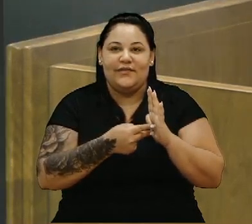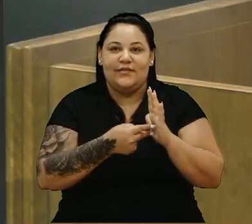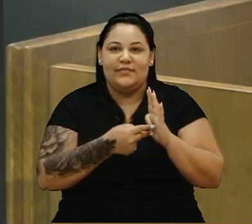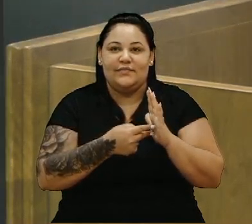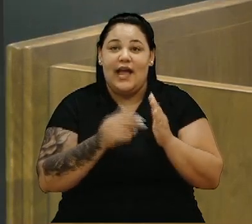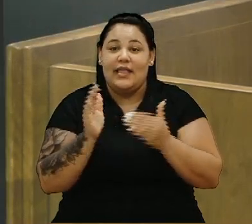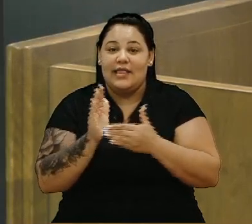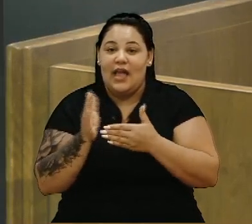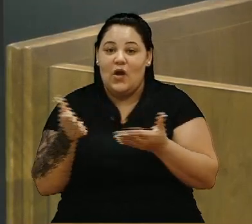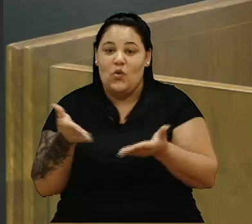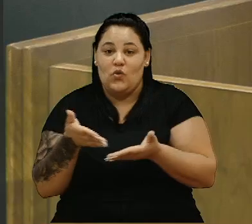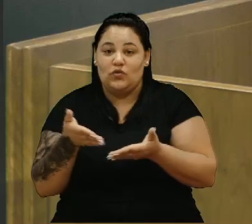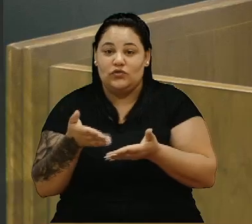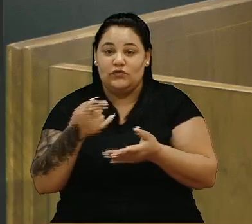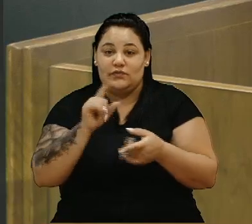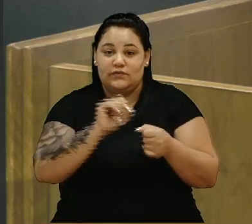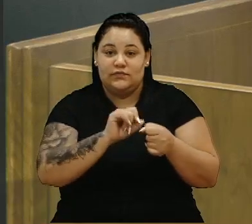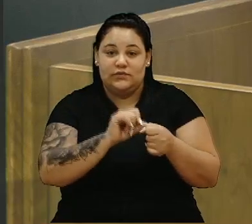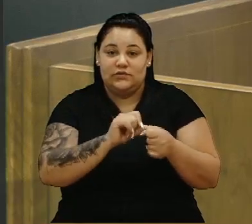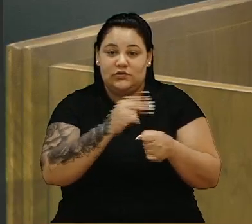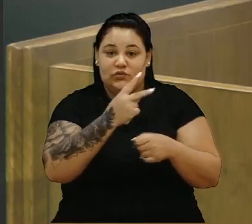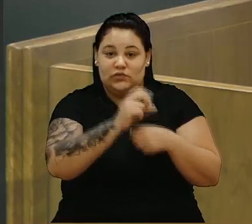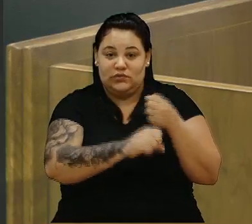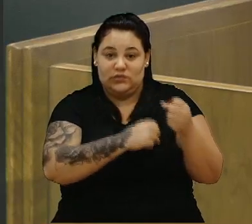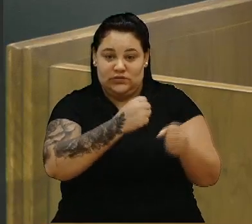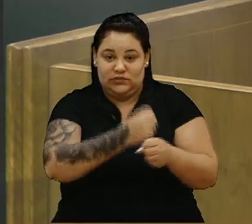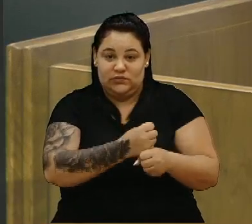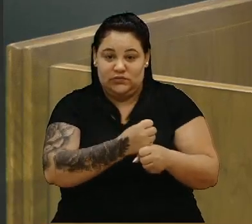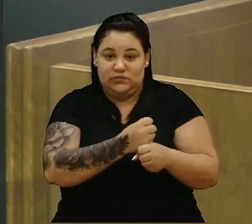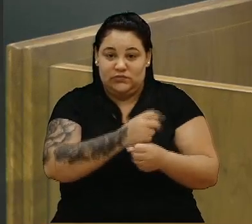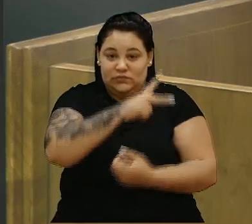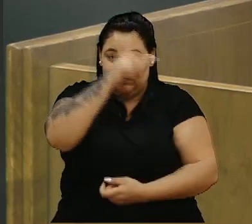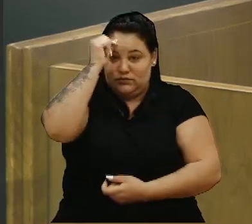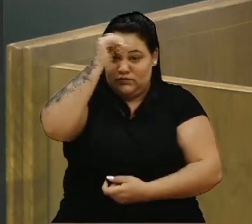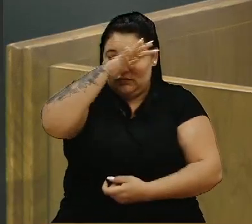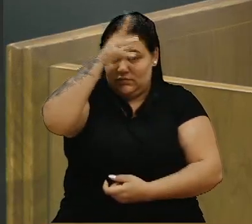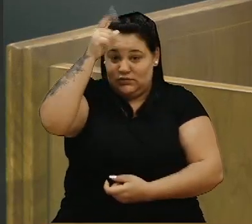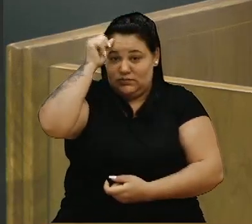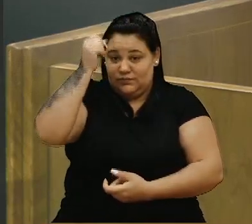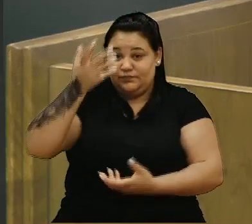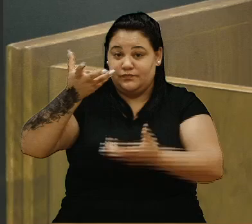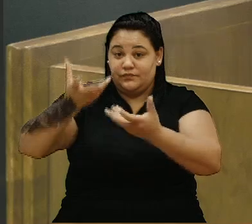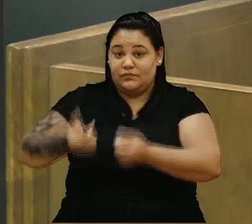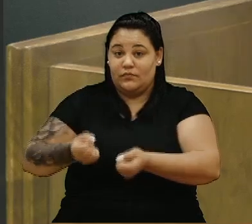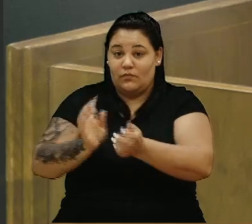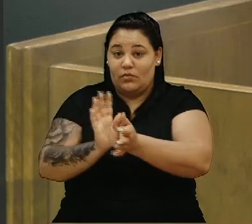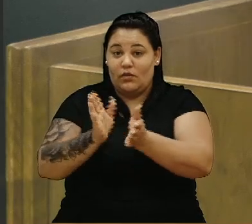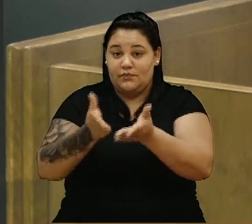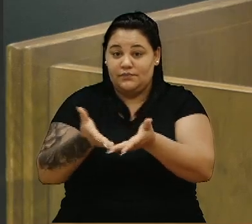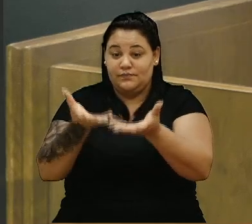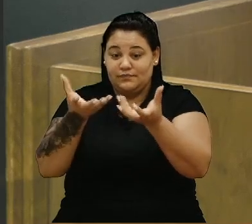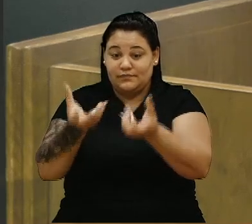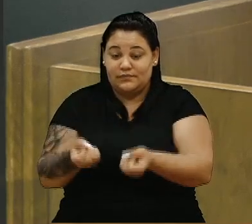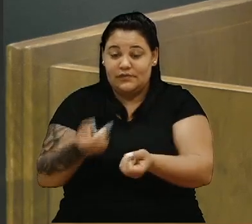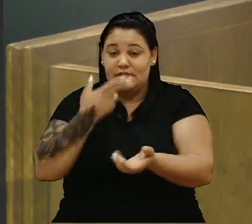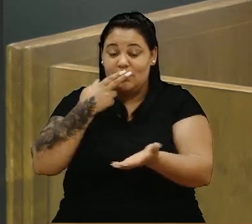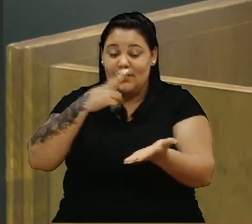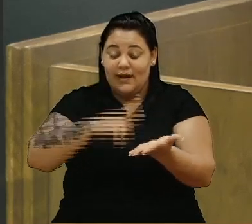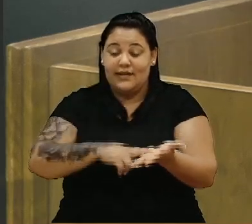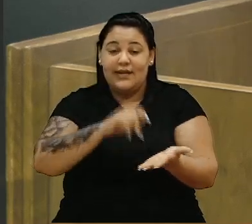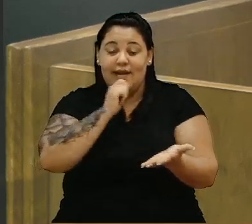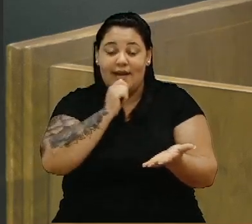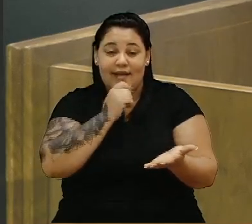vai fazer 2 anos que o prefeito municipal recebeu uma comissão para entrega dessa carta e nós não